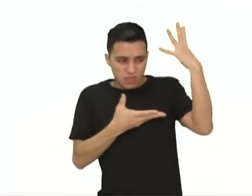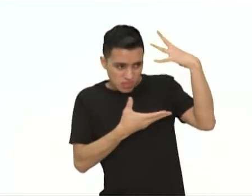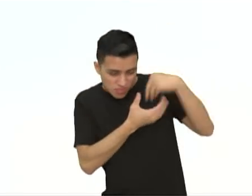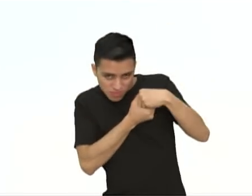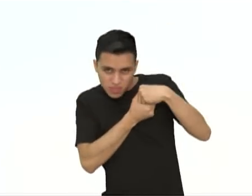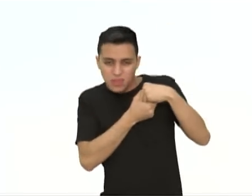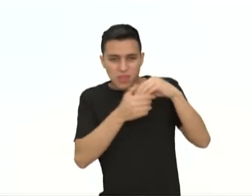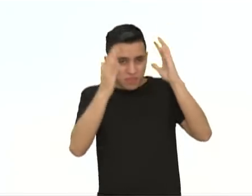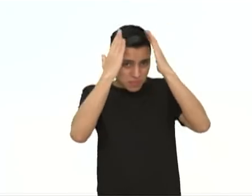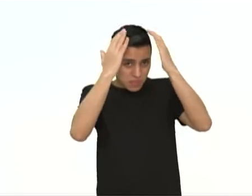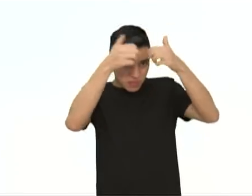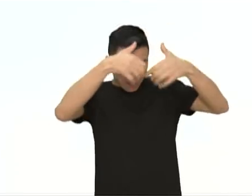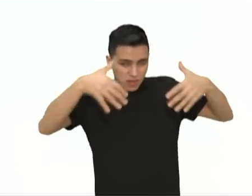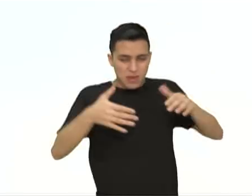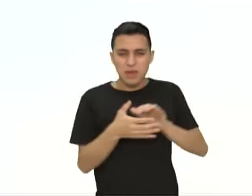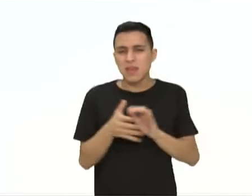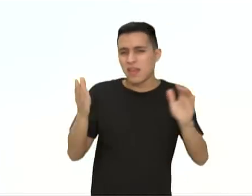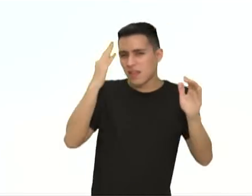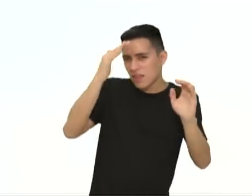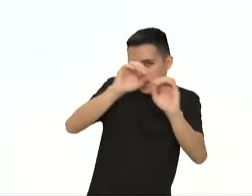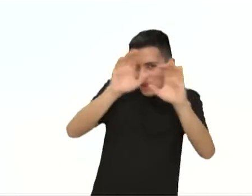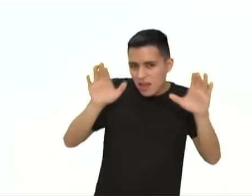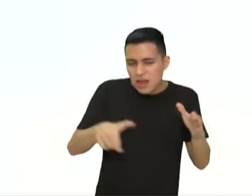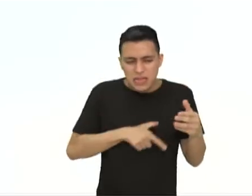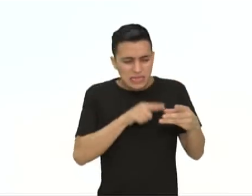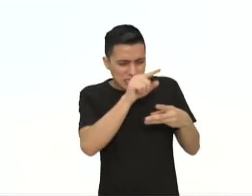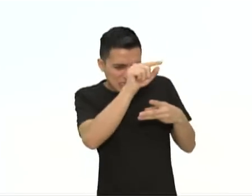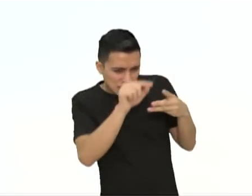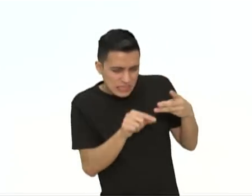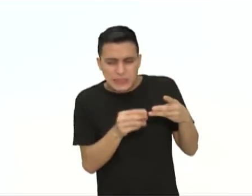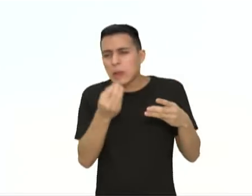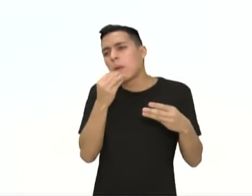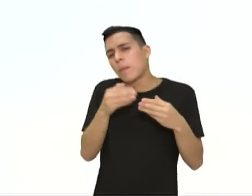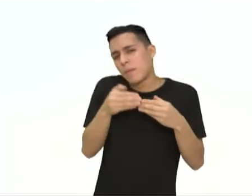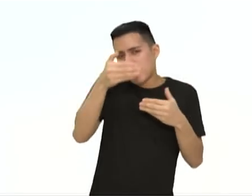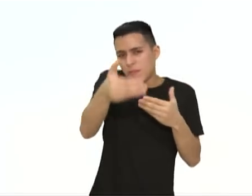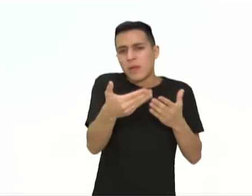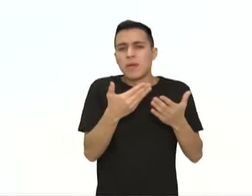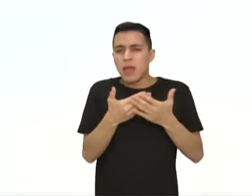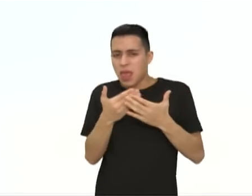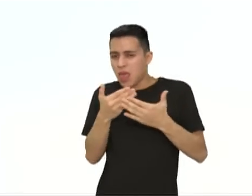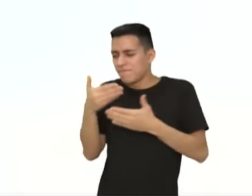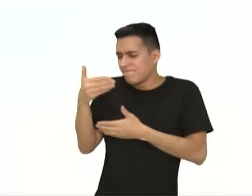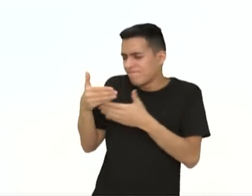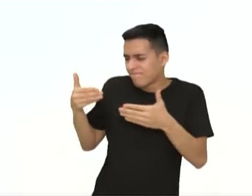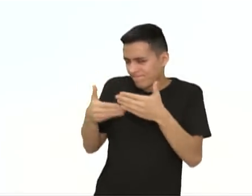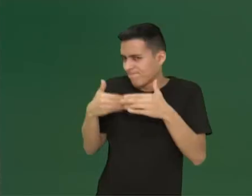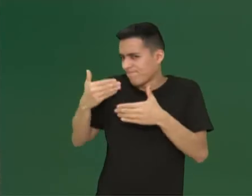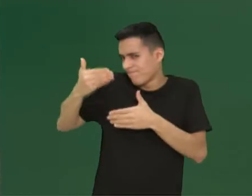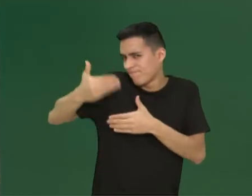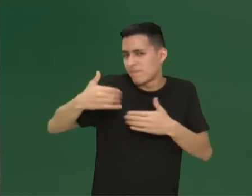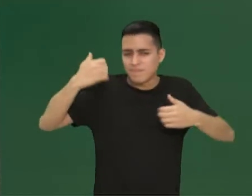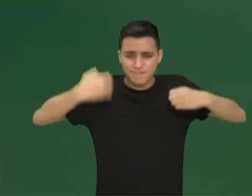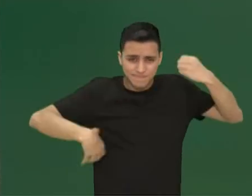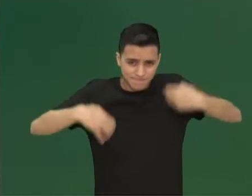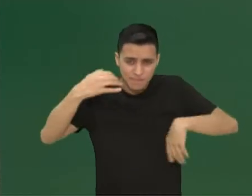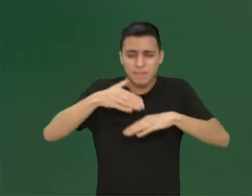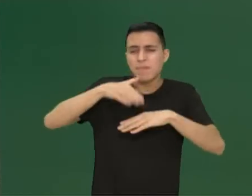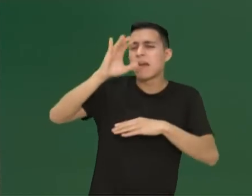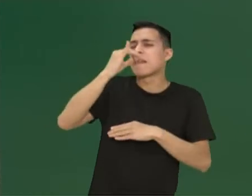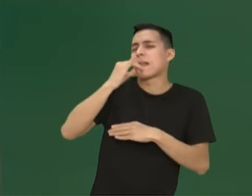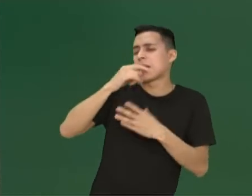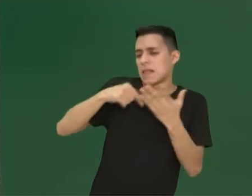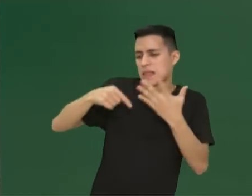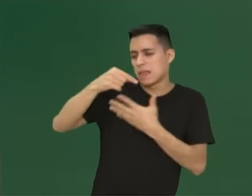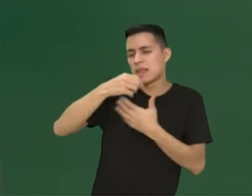sistema nervoso central. Ficou clara essa diferença? Claro que nas próximas telas, ao longo da aula de hoje, eu vou mostrar mais